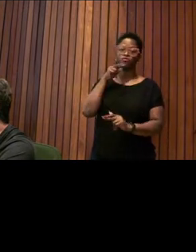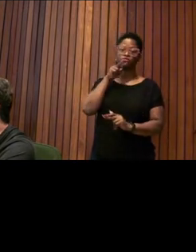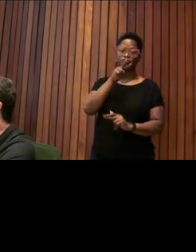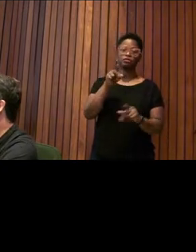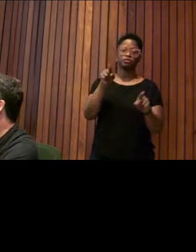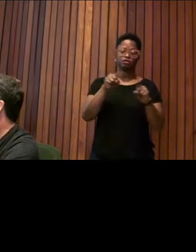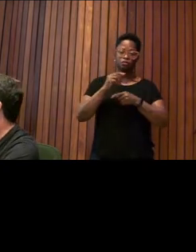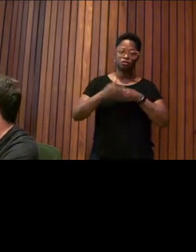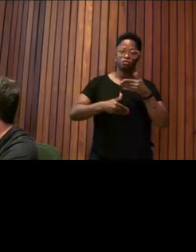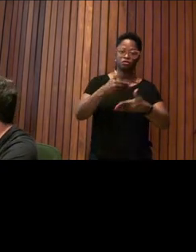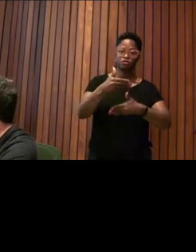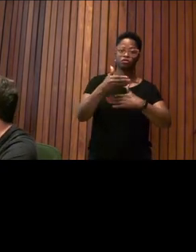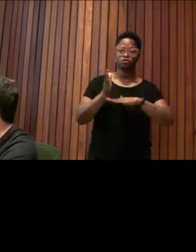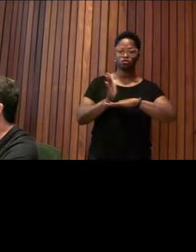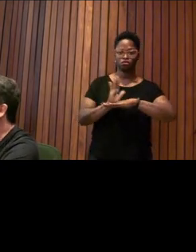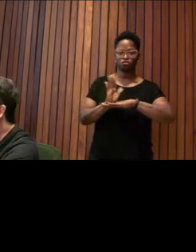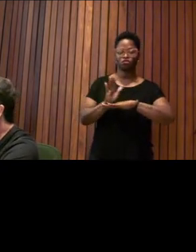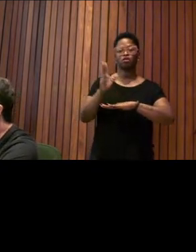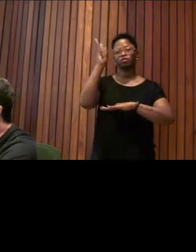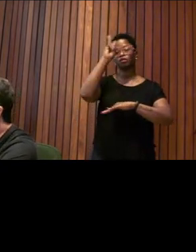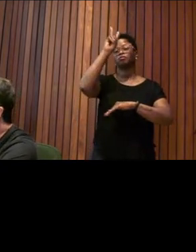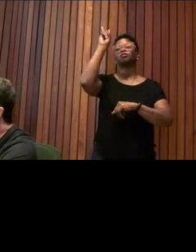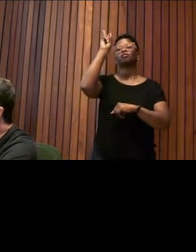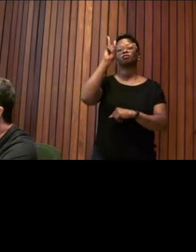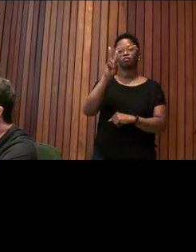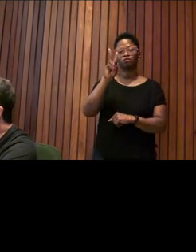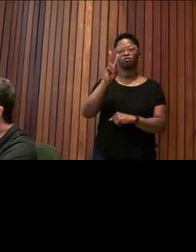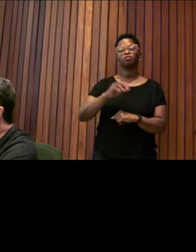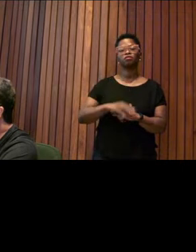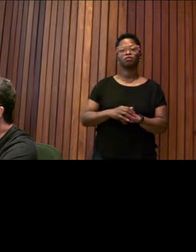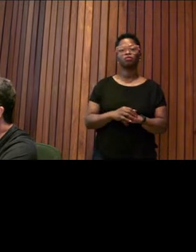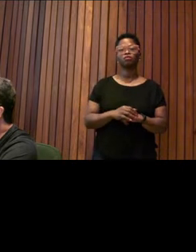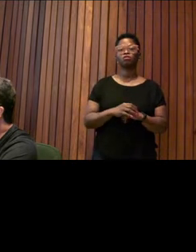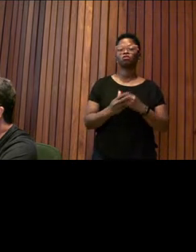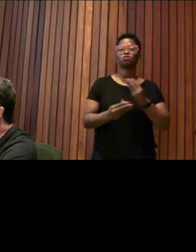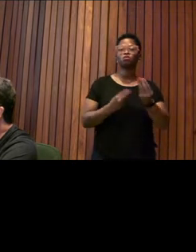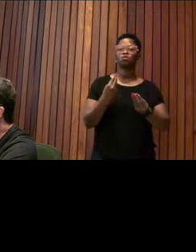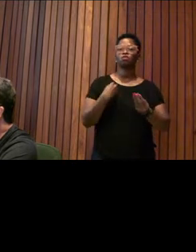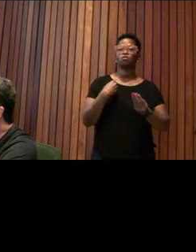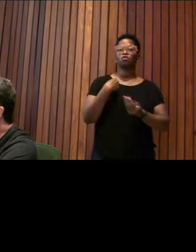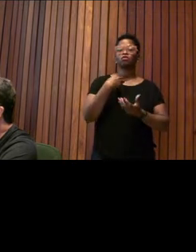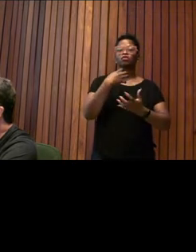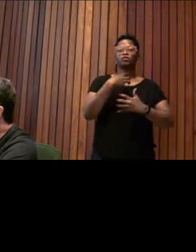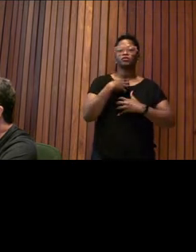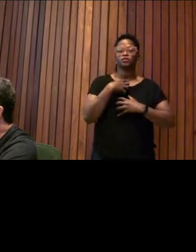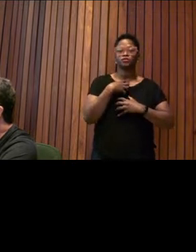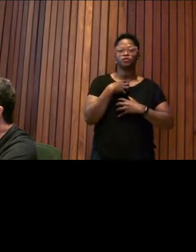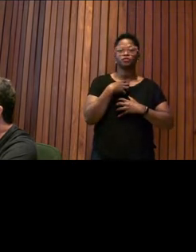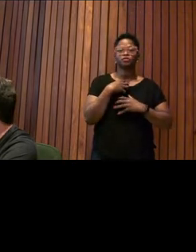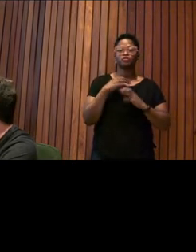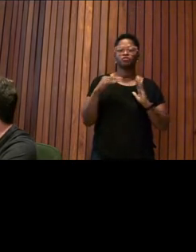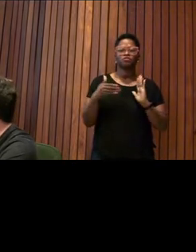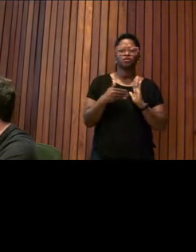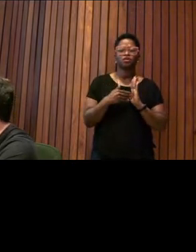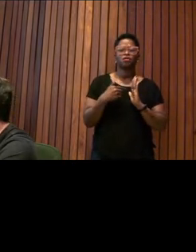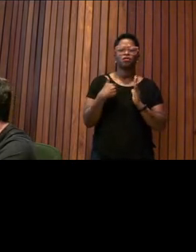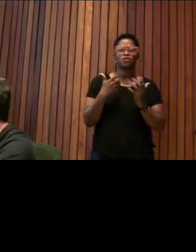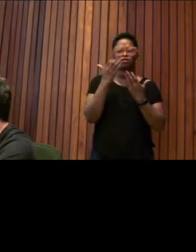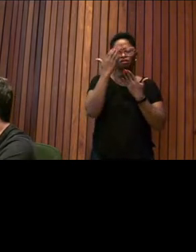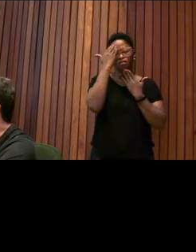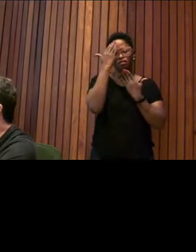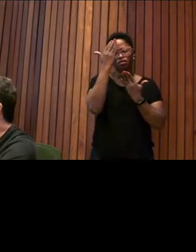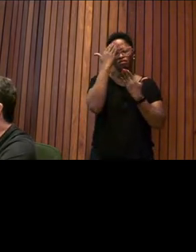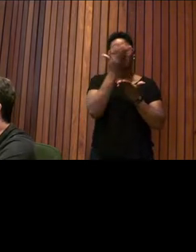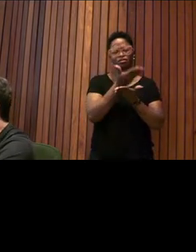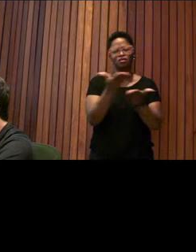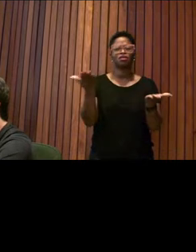o processo do vídeo foi lembrar como que eu fiquei praticamente no finalzinho. Eu queria muito agradecer a